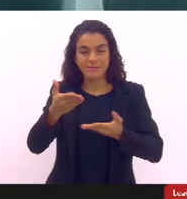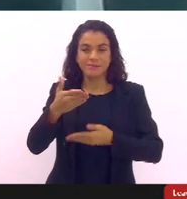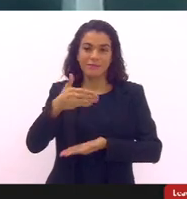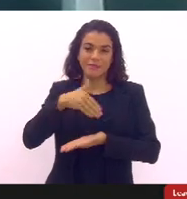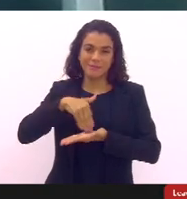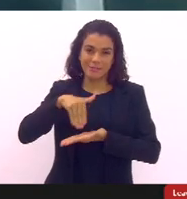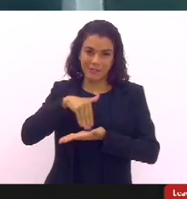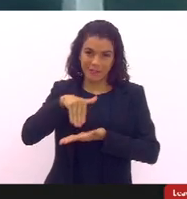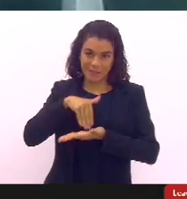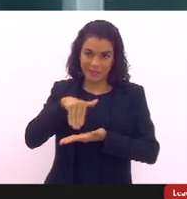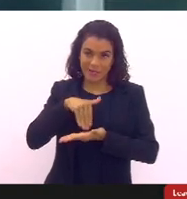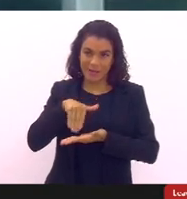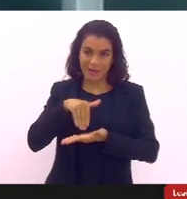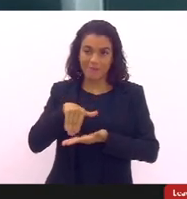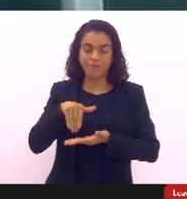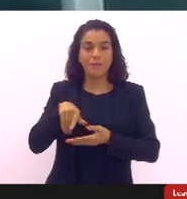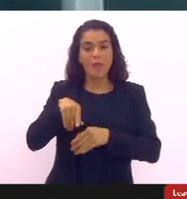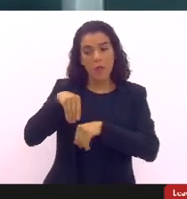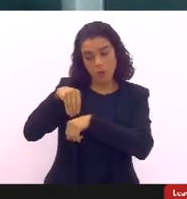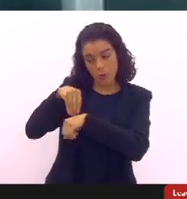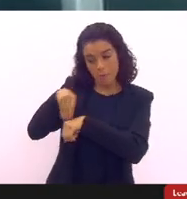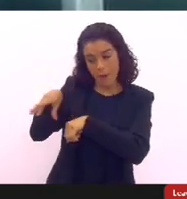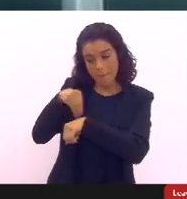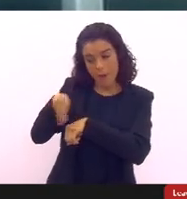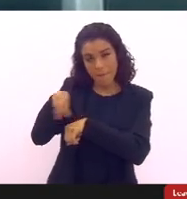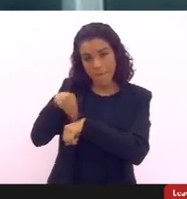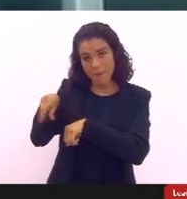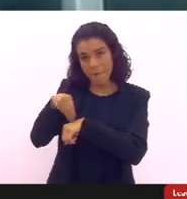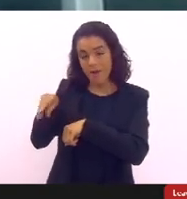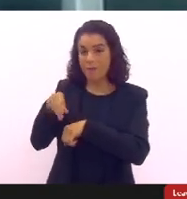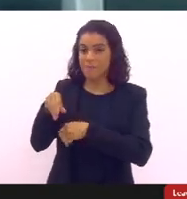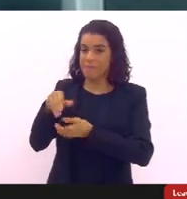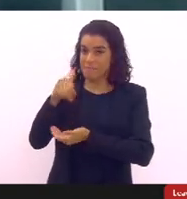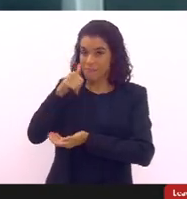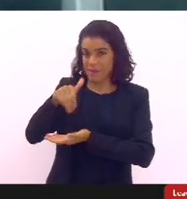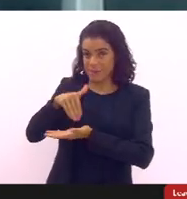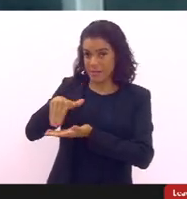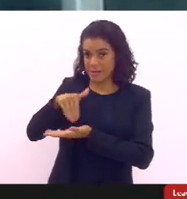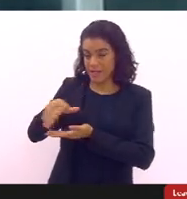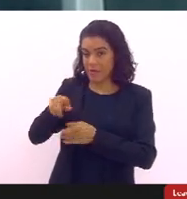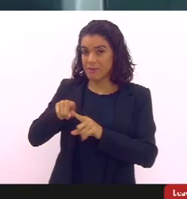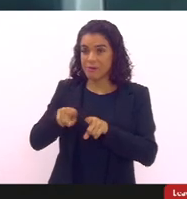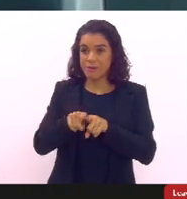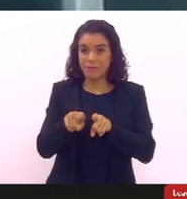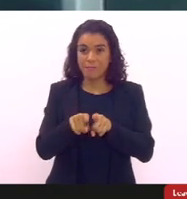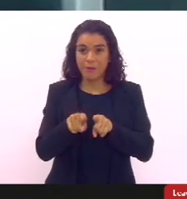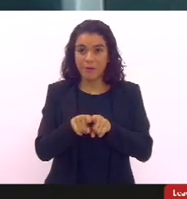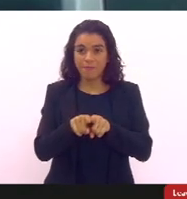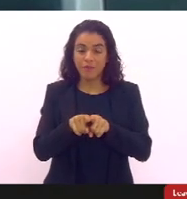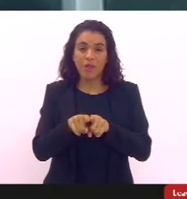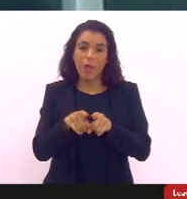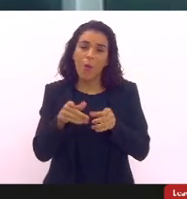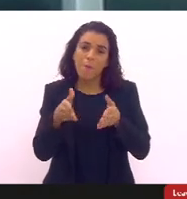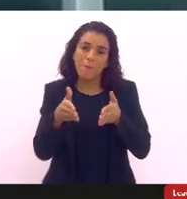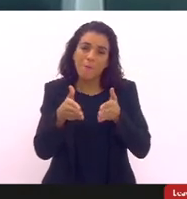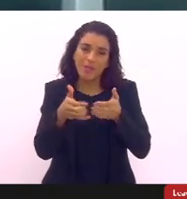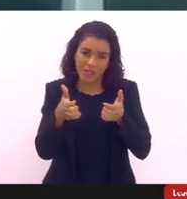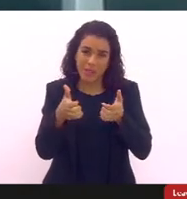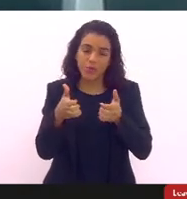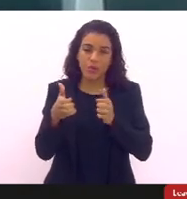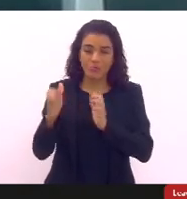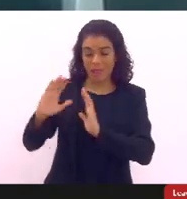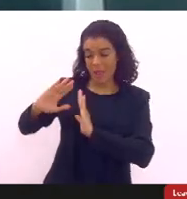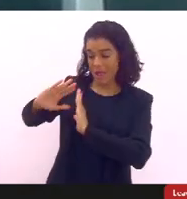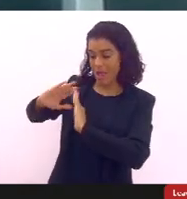secretária, eu estou passando as informações para ela aqui. Deputada, eu só vou manifestar, eu não tô, é um pedido que a secretária